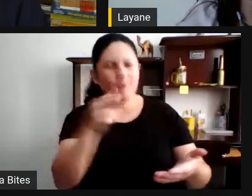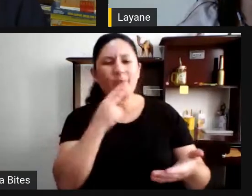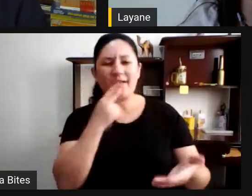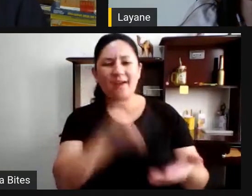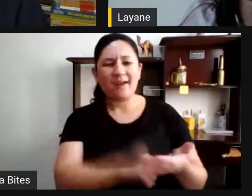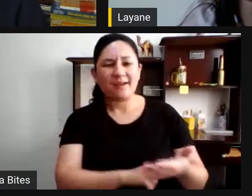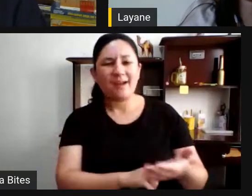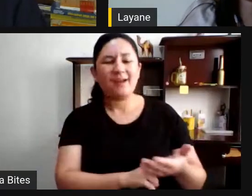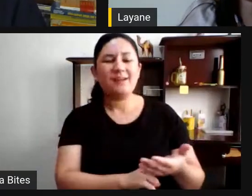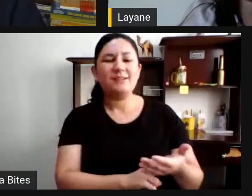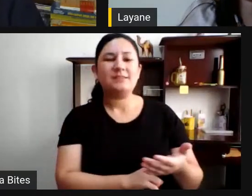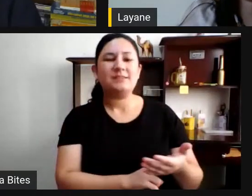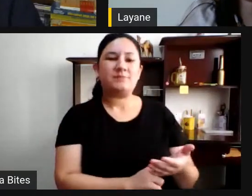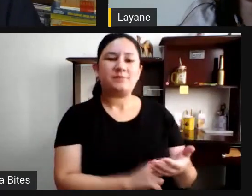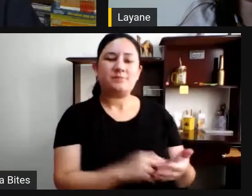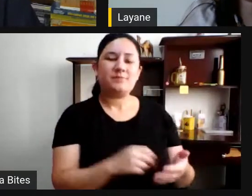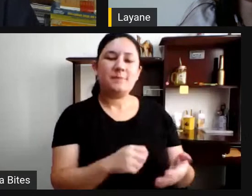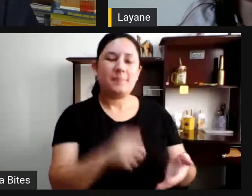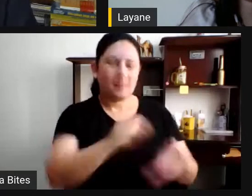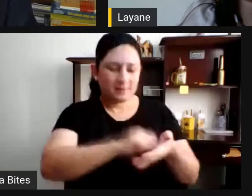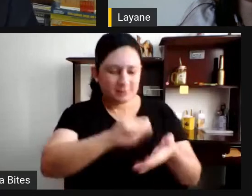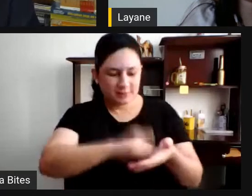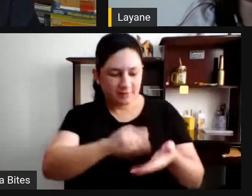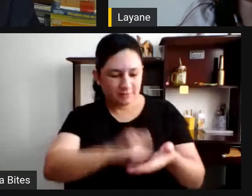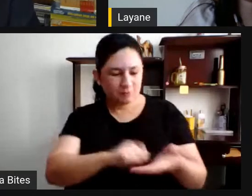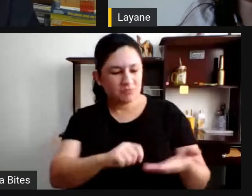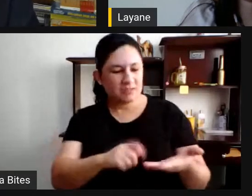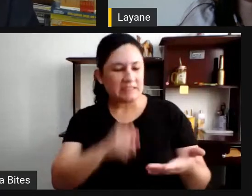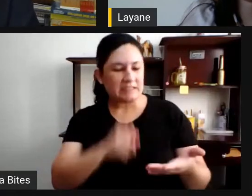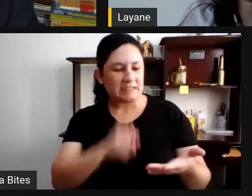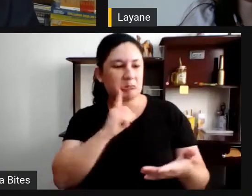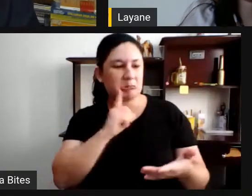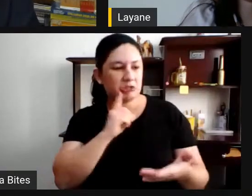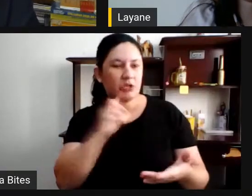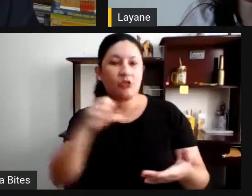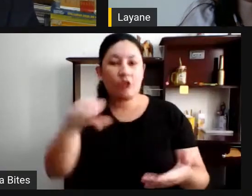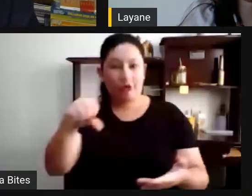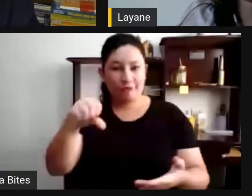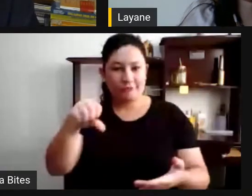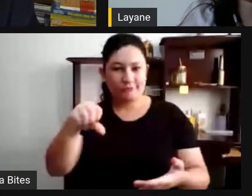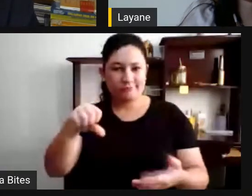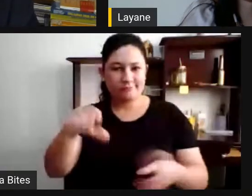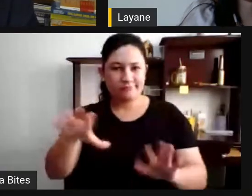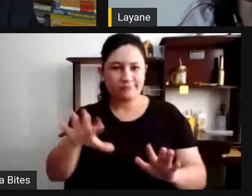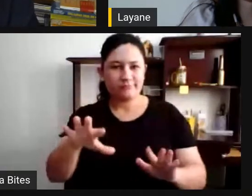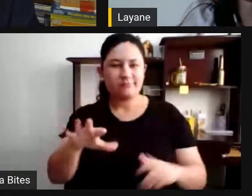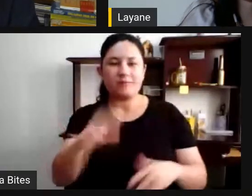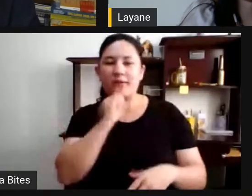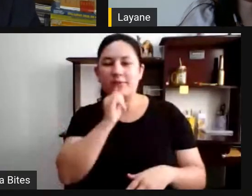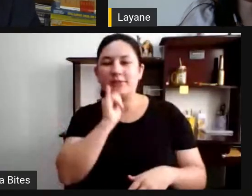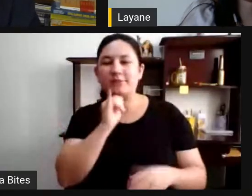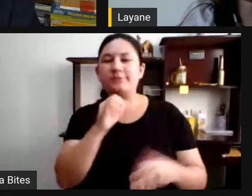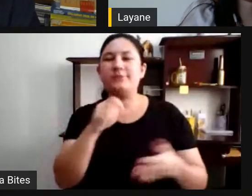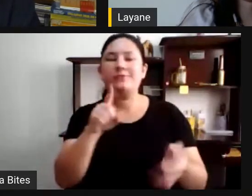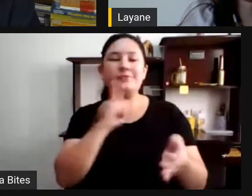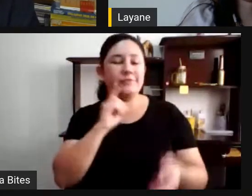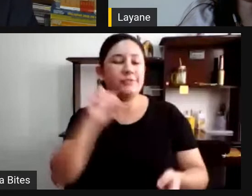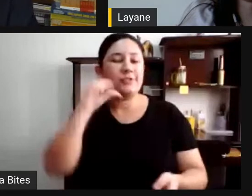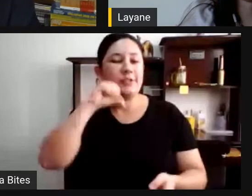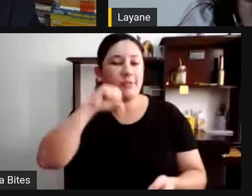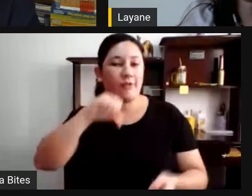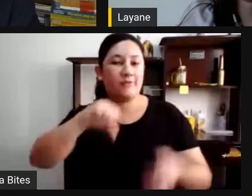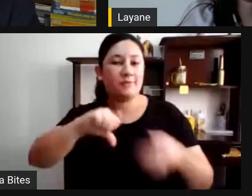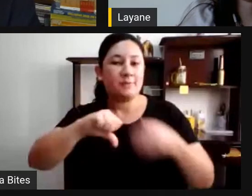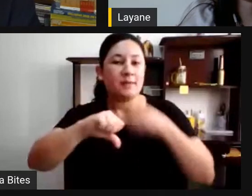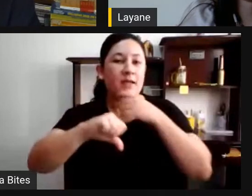depositou em tal dia tipo no dia 9 ele depositou para alguém para um certo destinatário essa carta